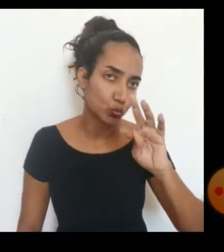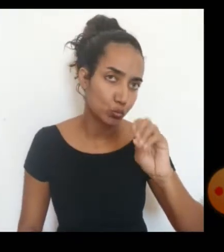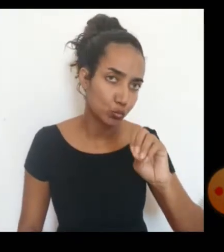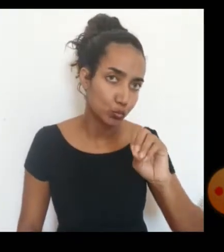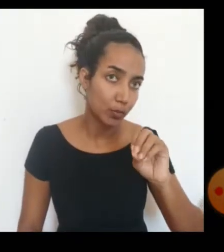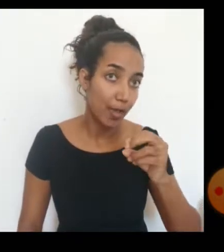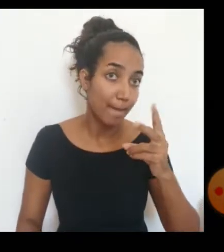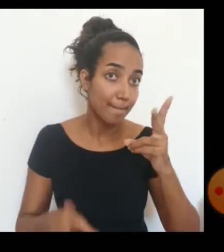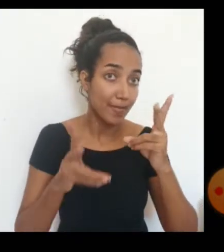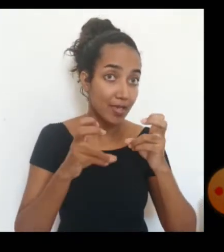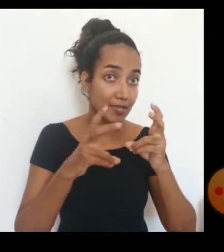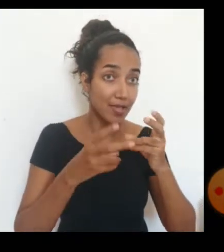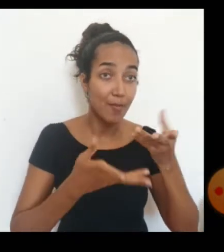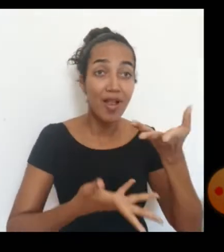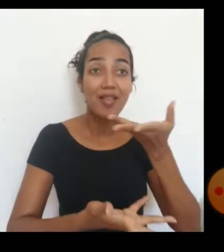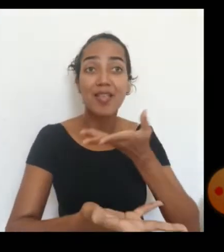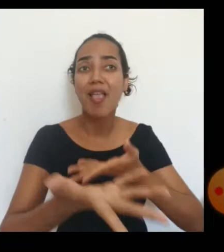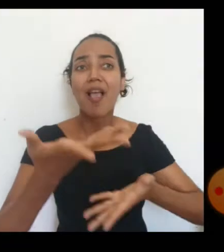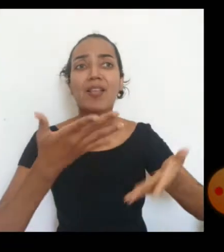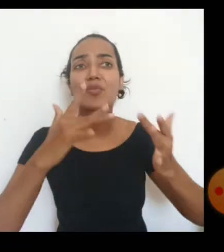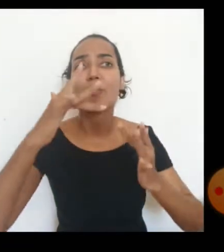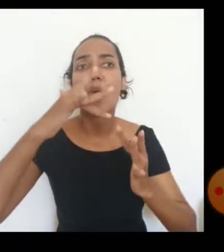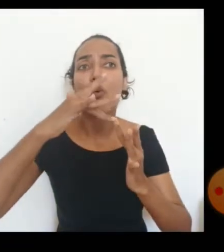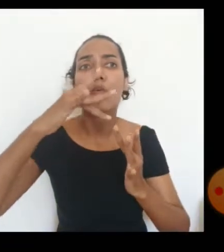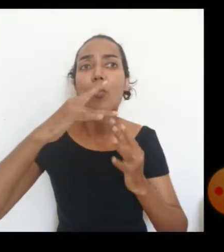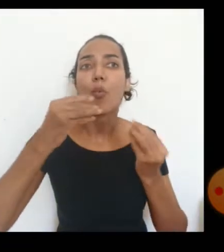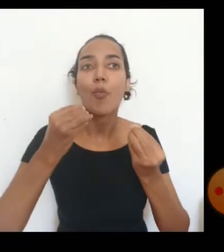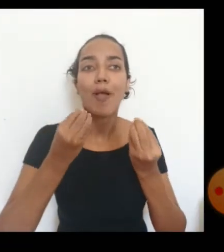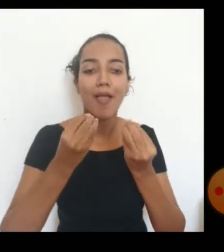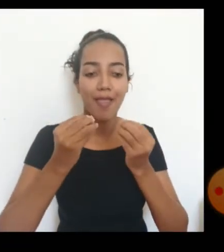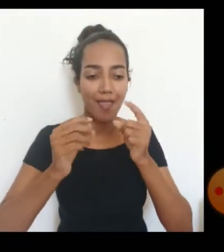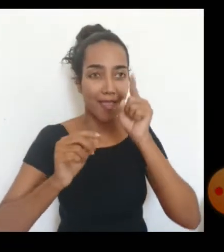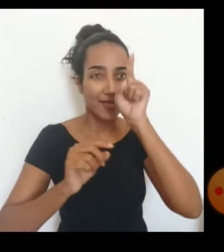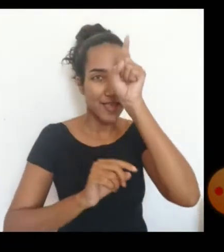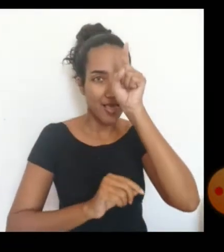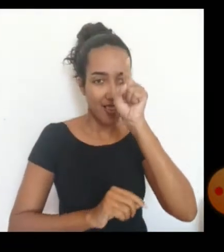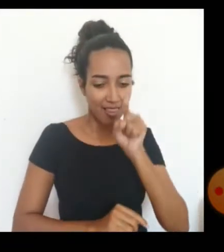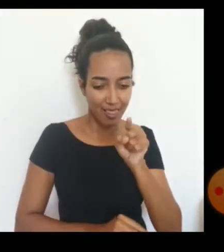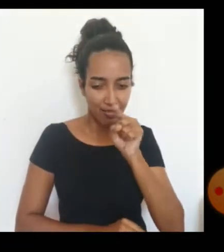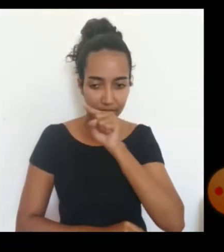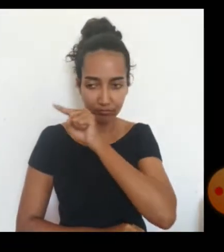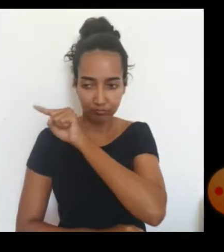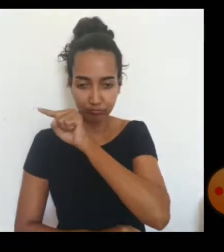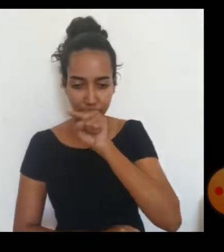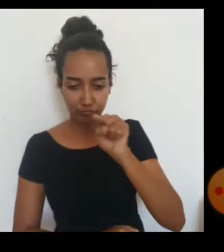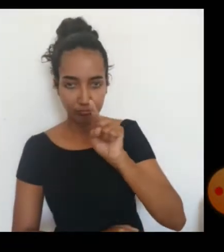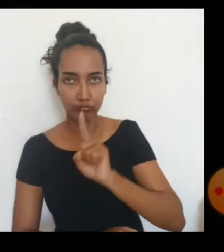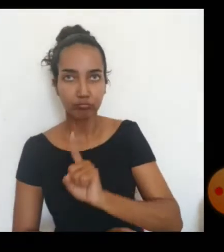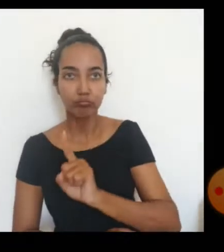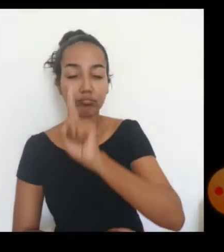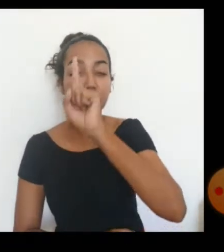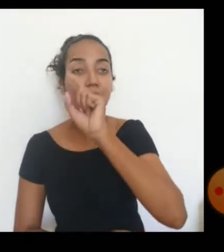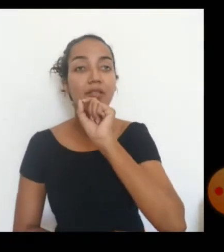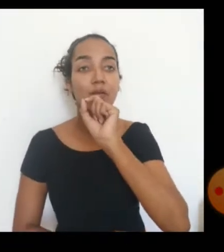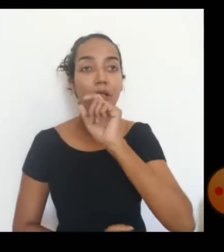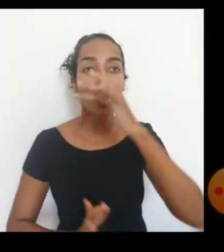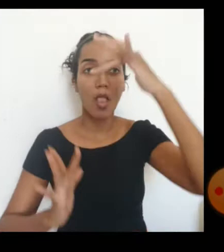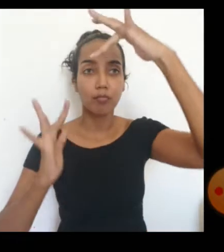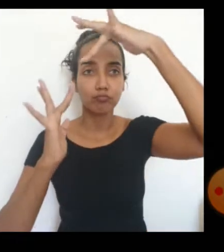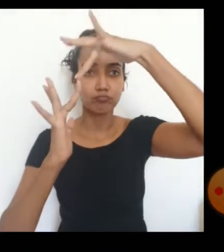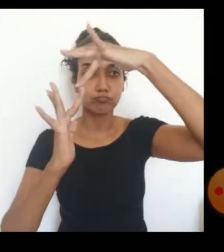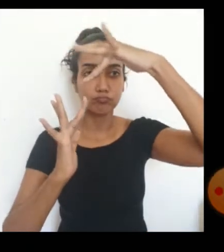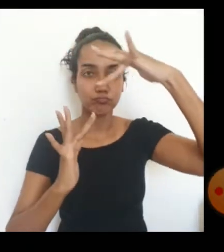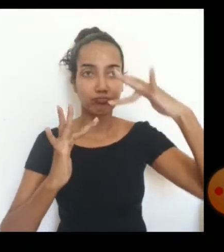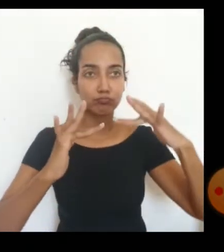são justamente essas linhas aqui, ó, que ligam, que associam uma classe com outra.